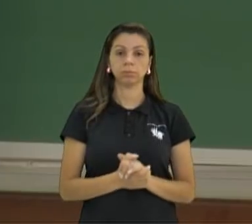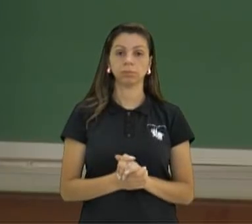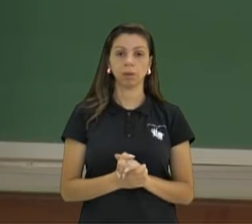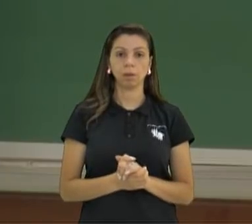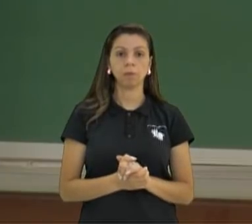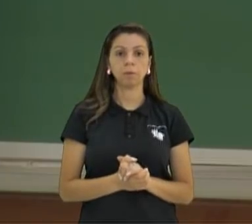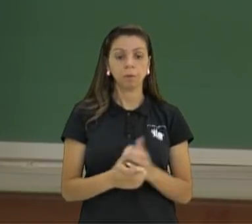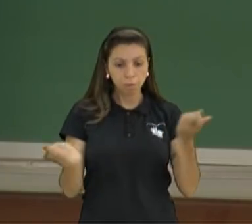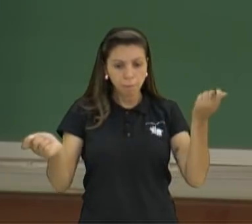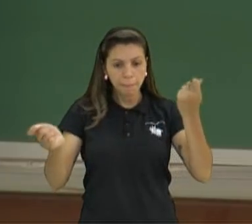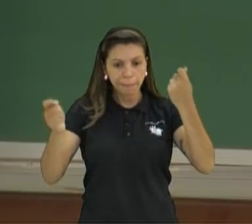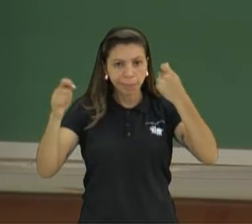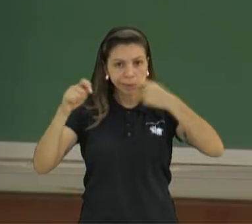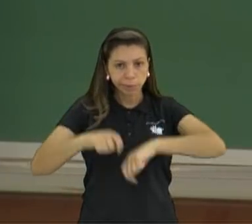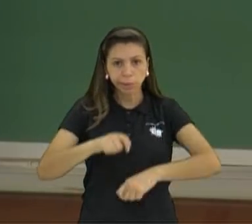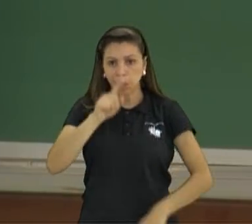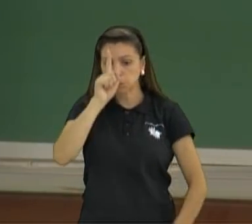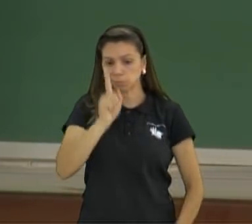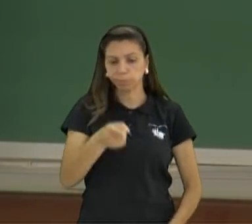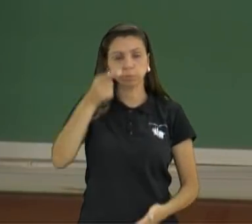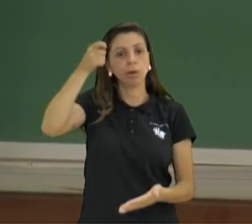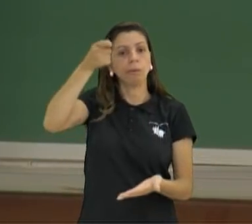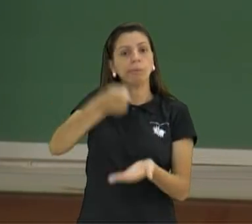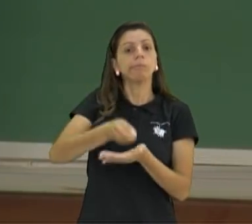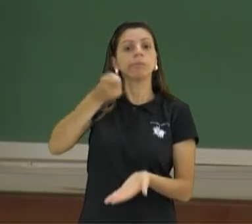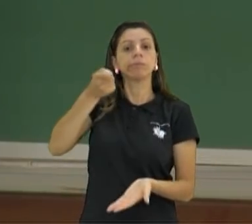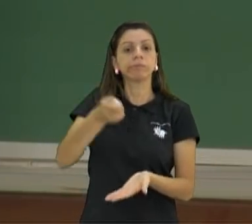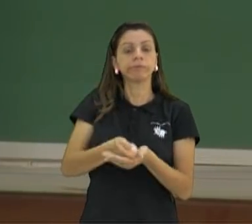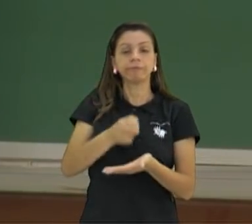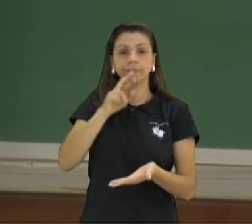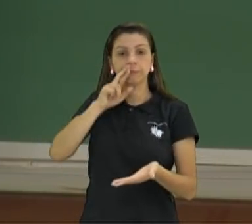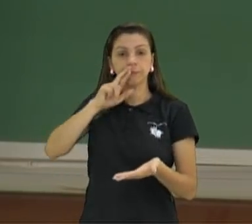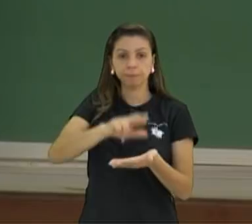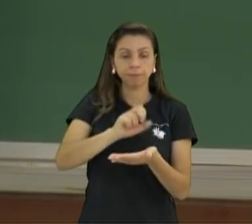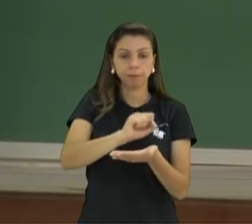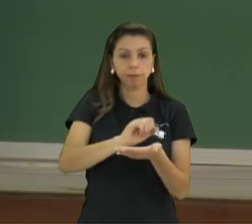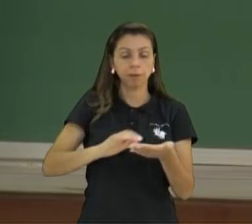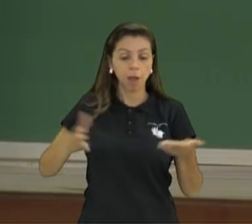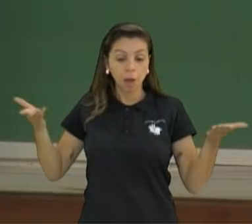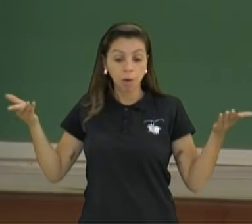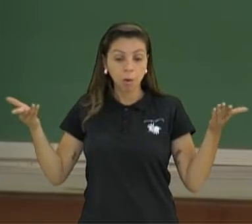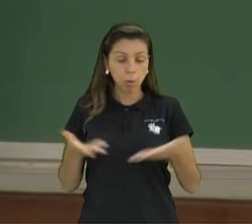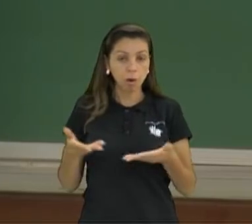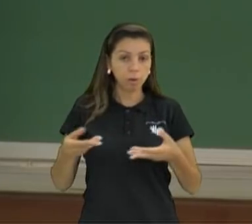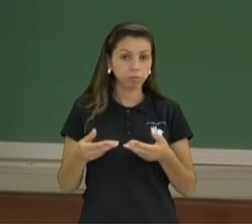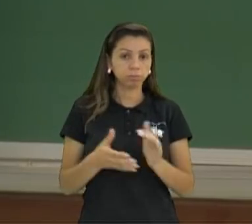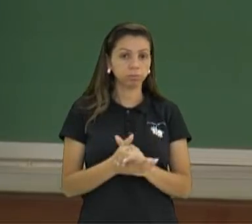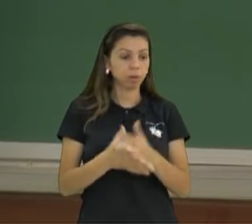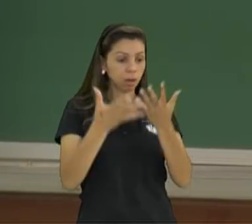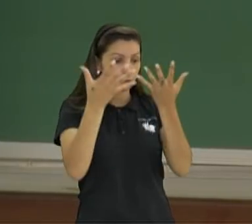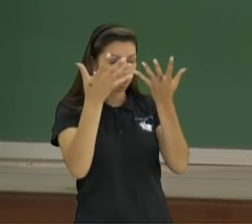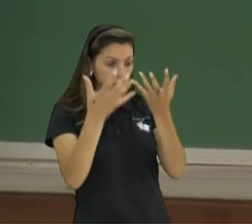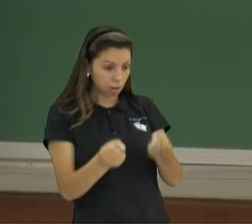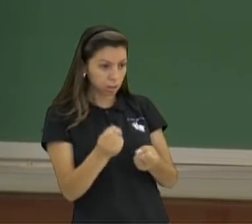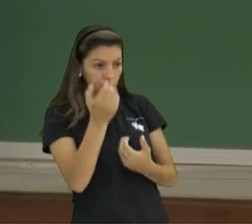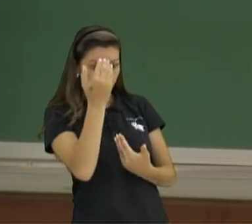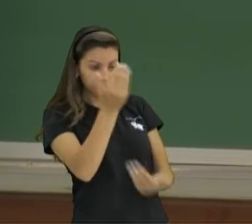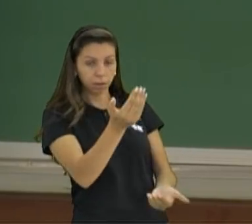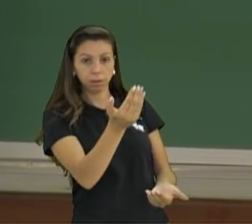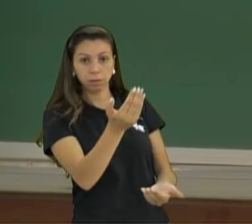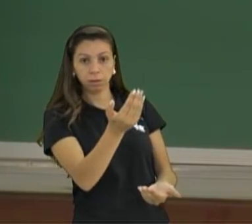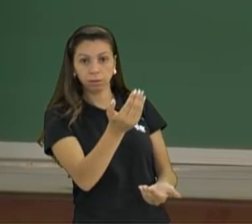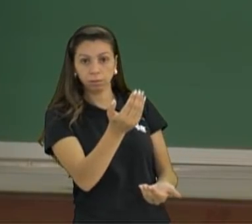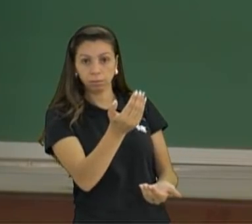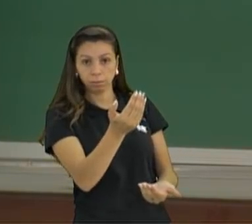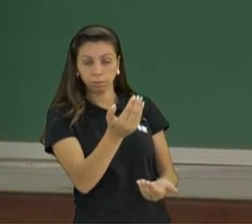tem que fazer a tarefa agora e entregar para a professora Gláucia. E você diz, aceito obrigada essa